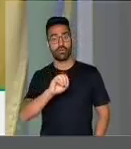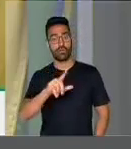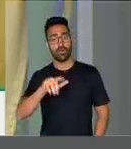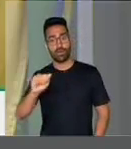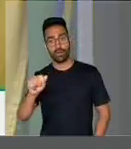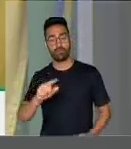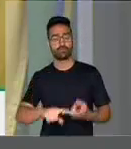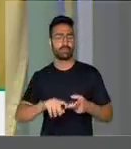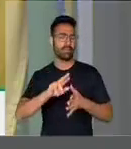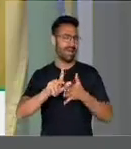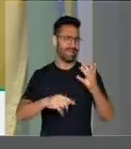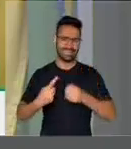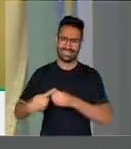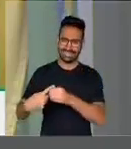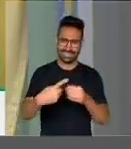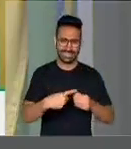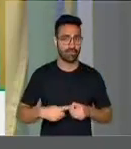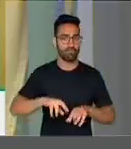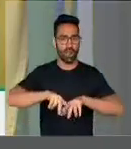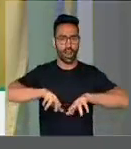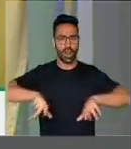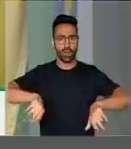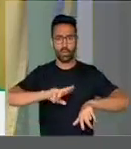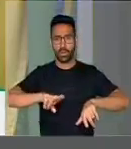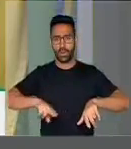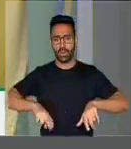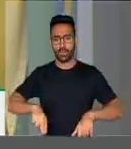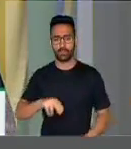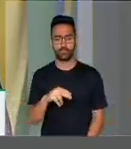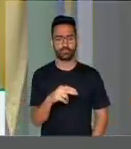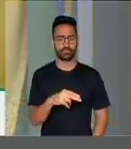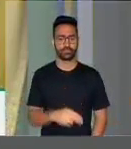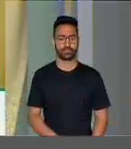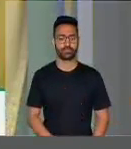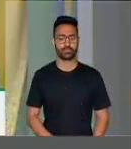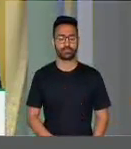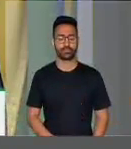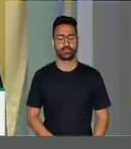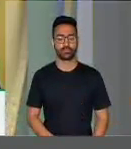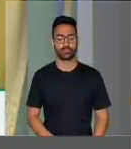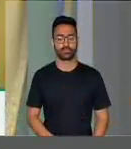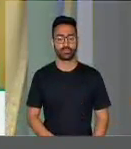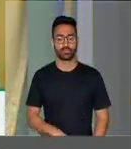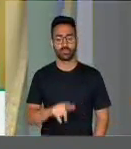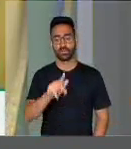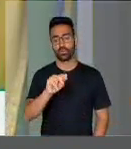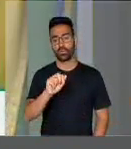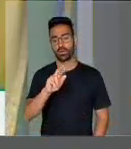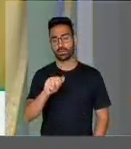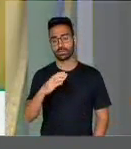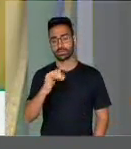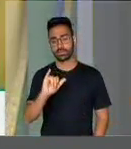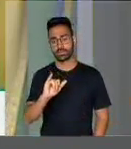Jaguapitã, Florestópolis, Lupionópolis, Centenário do Sul, Guaraci,